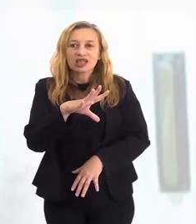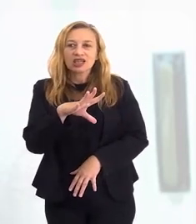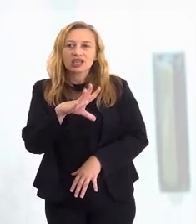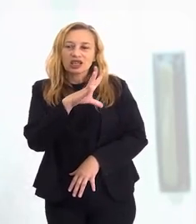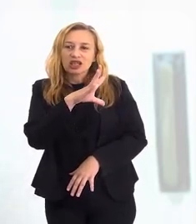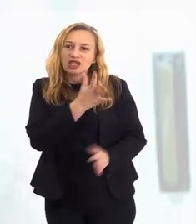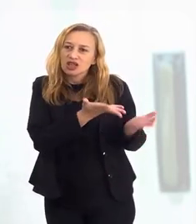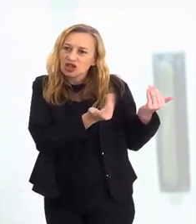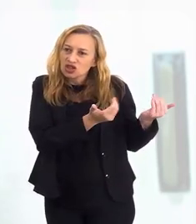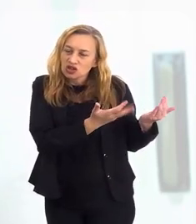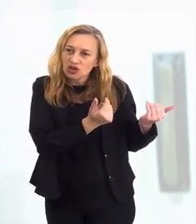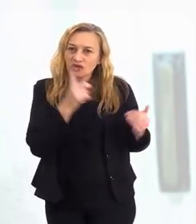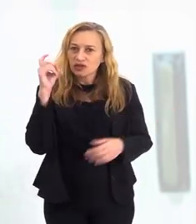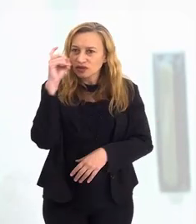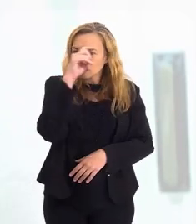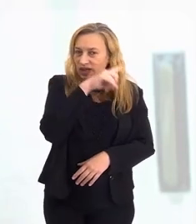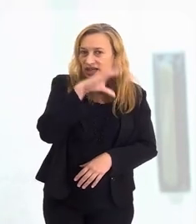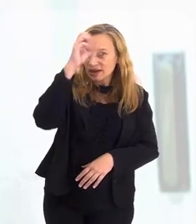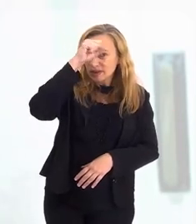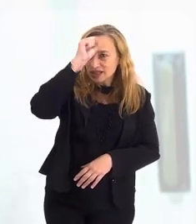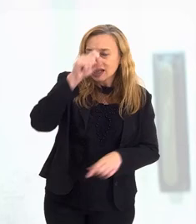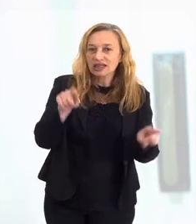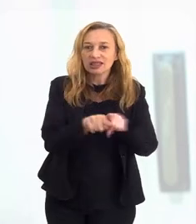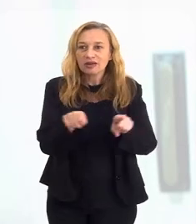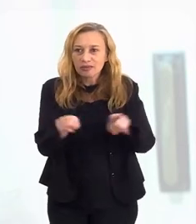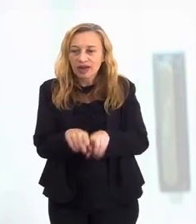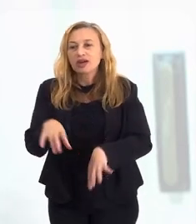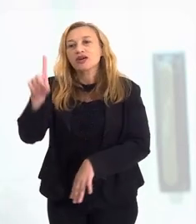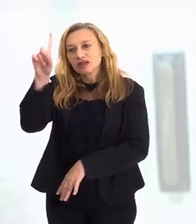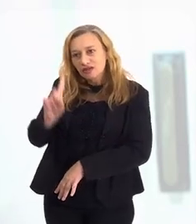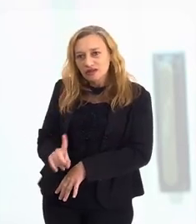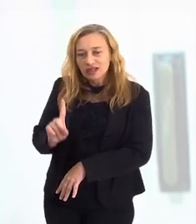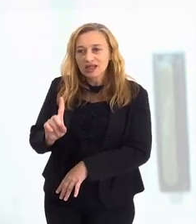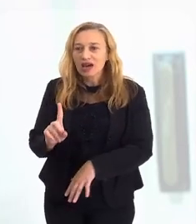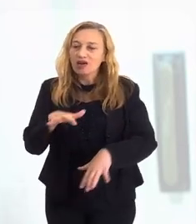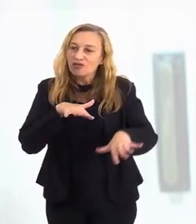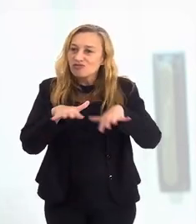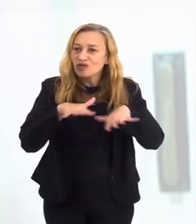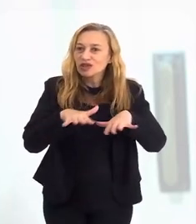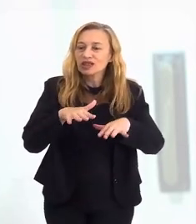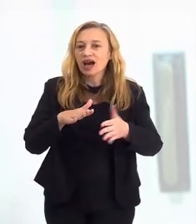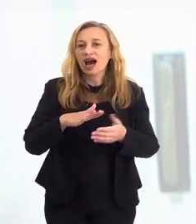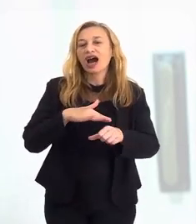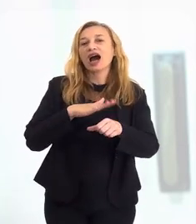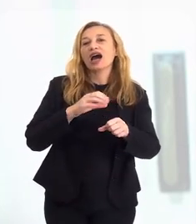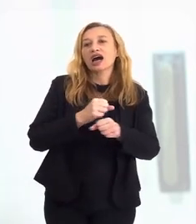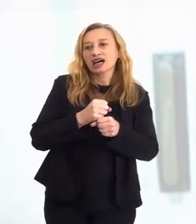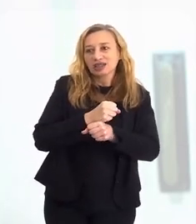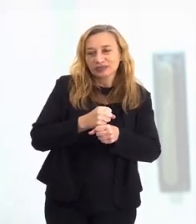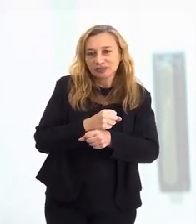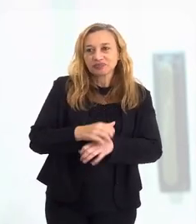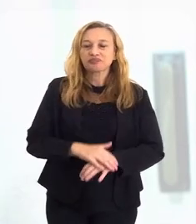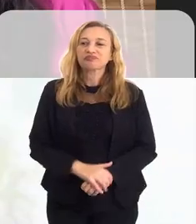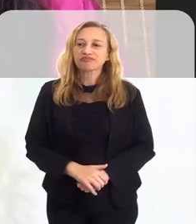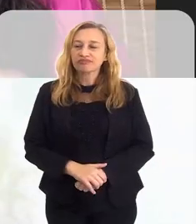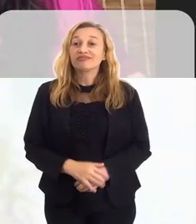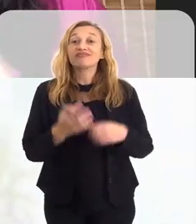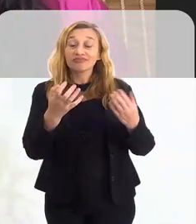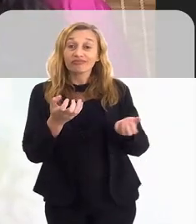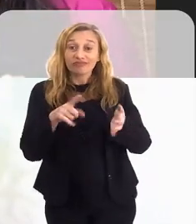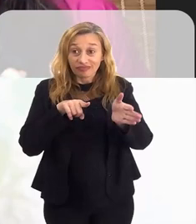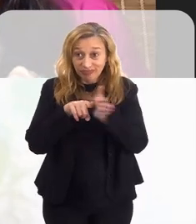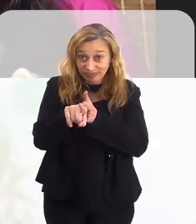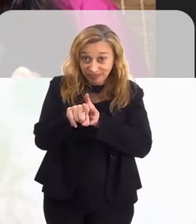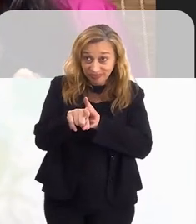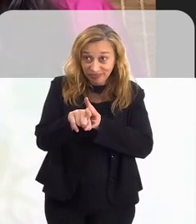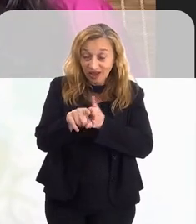de aprendizagem e também com deficiência. Então, ou seja, já é algo que me mobiliza há muitos anos. Era isso